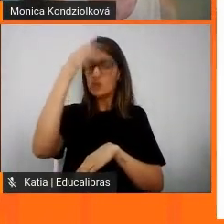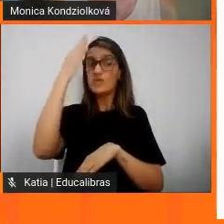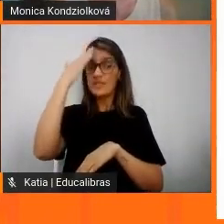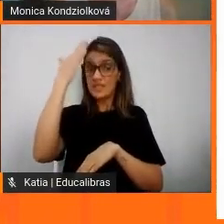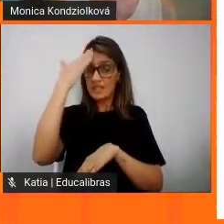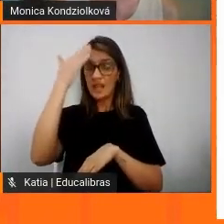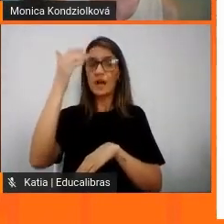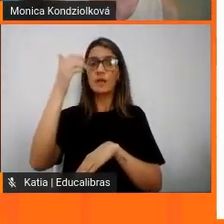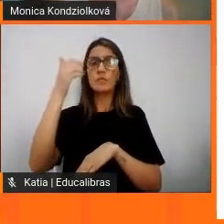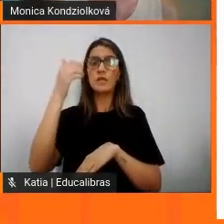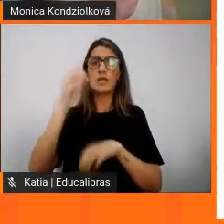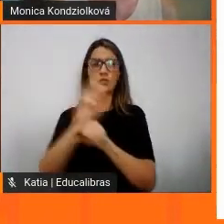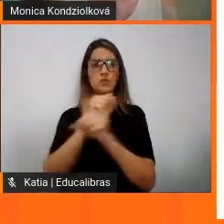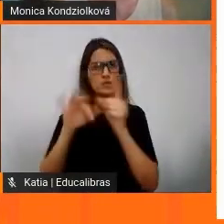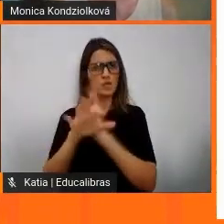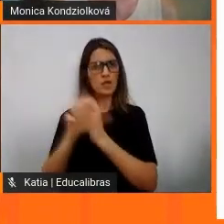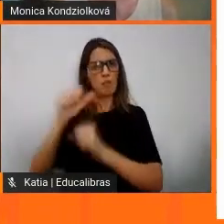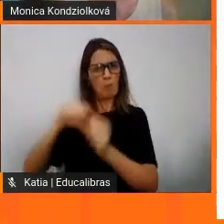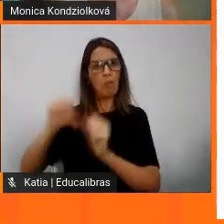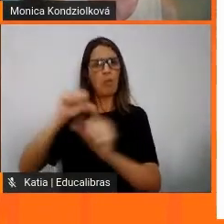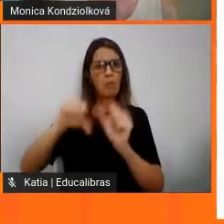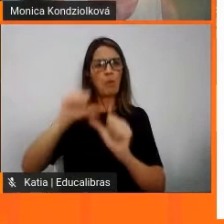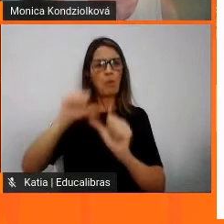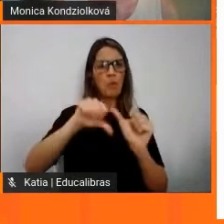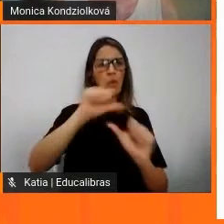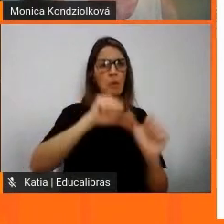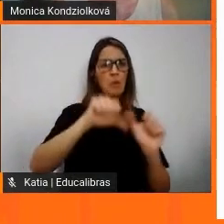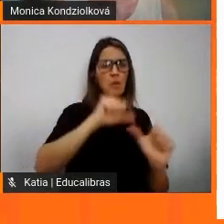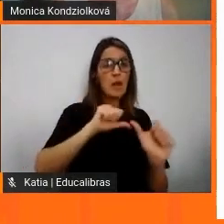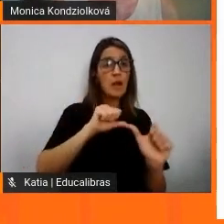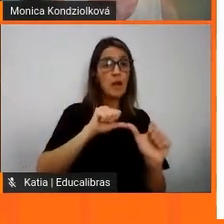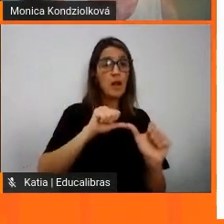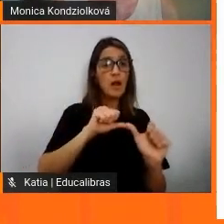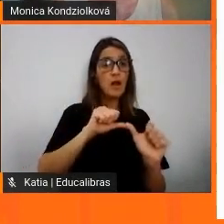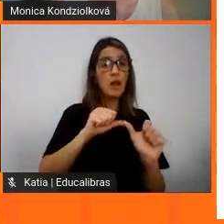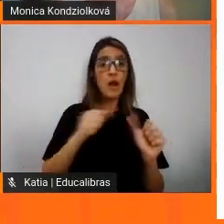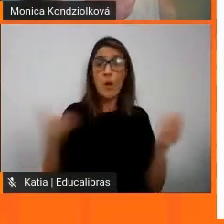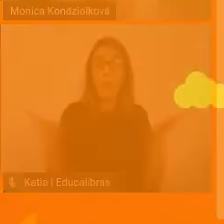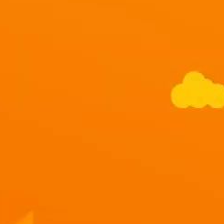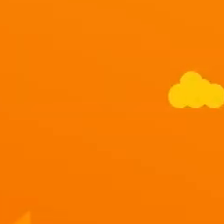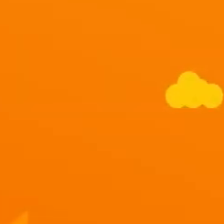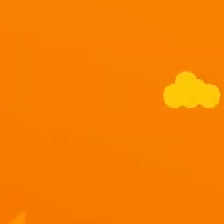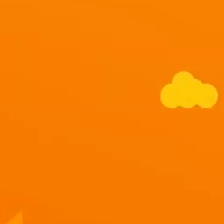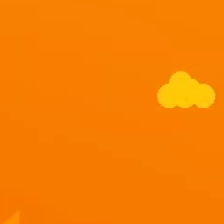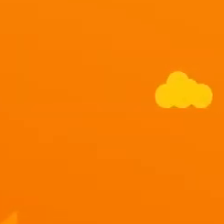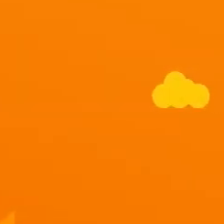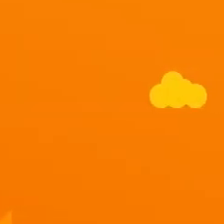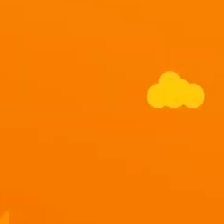nos levaram até esse momento atual de nosso desenvolvimento, de nossa história.